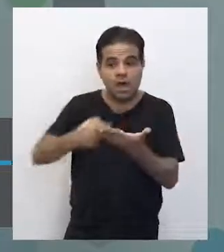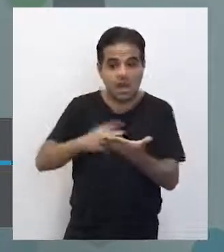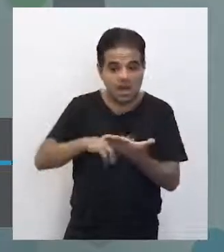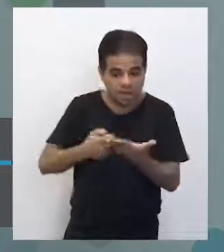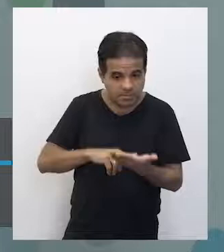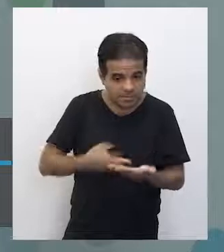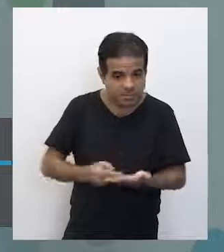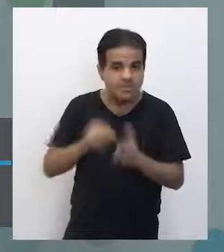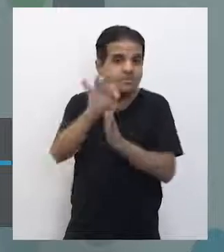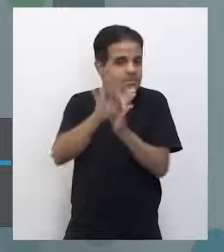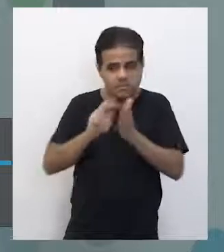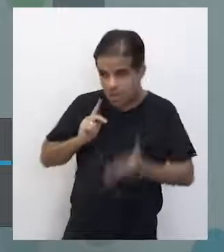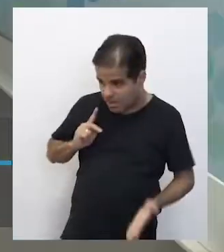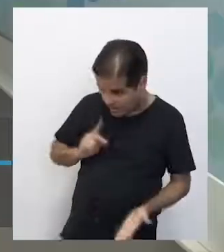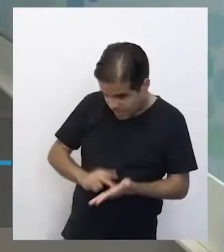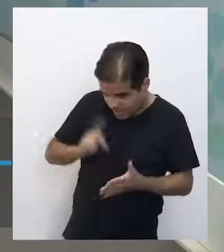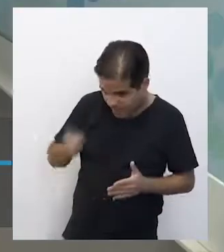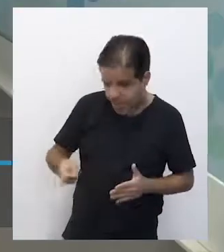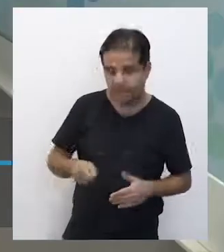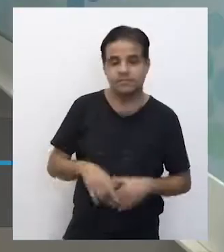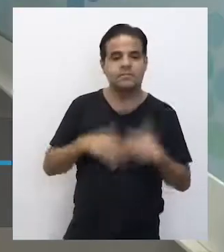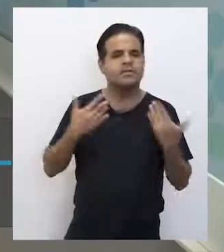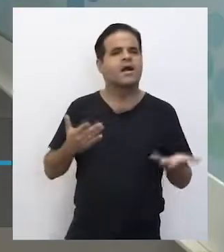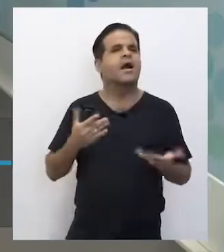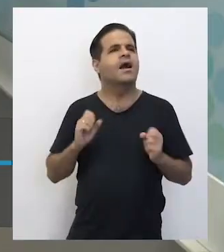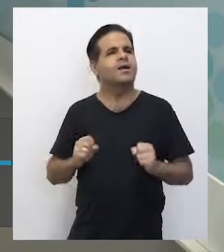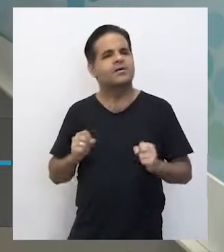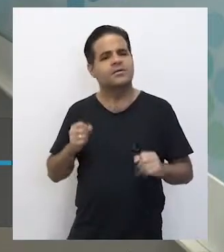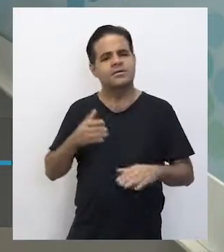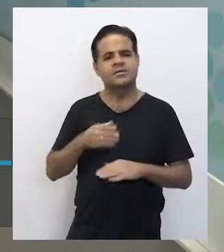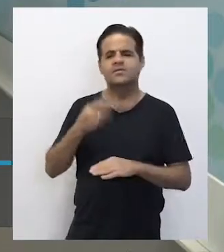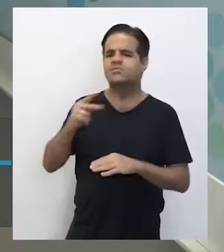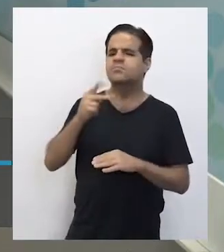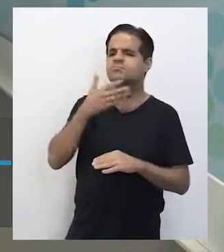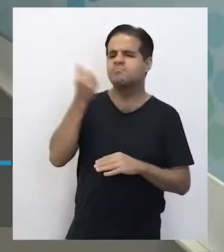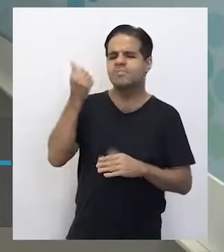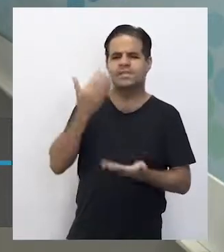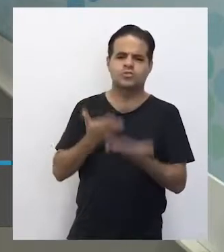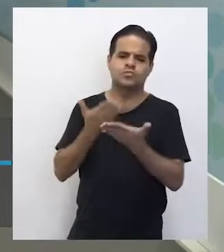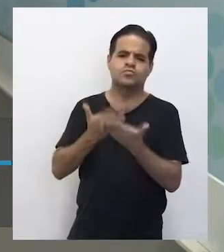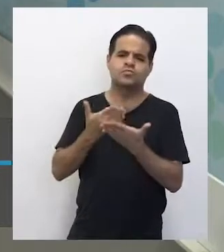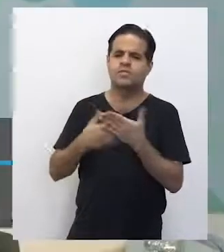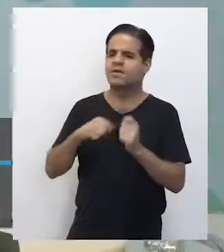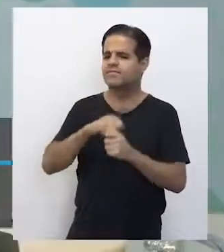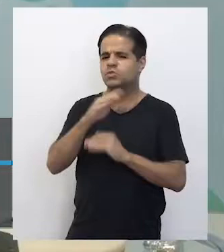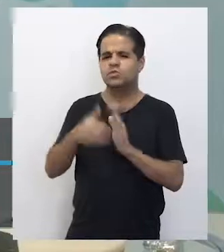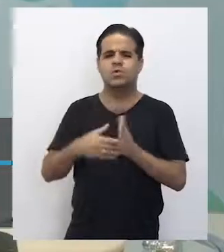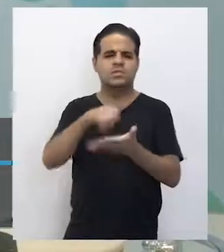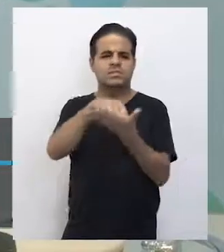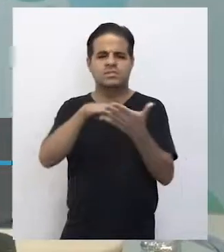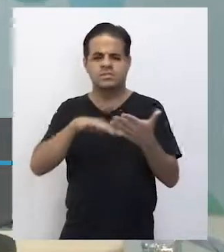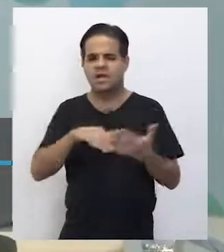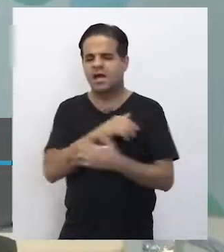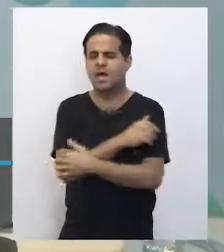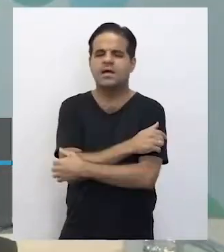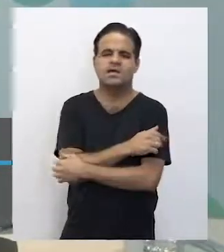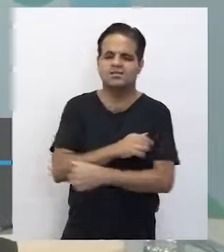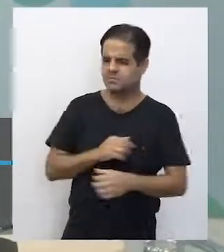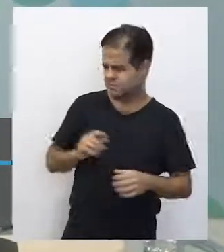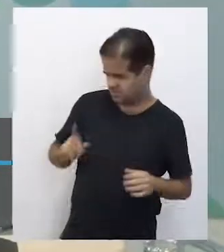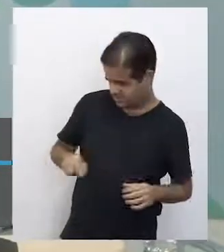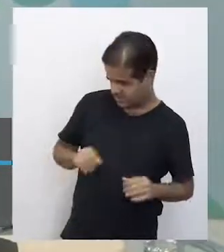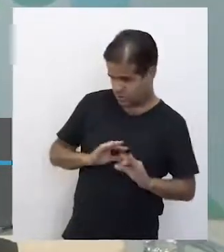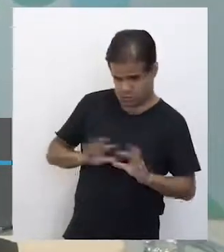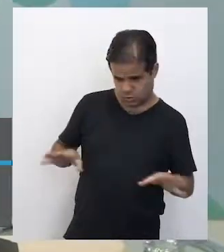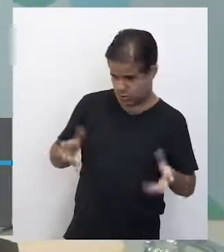interpretação, não é verdade, Ed? Estou mentindo? Tem aluno que fala assim, passar na sua matéria é muito fácil, é só estudar e fazer todas as atividades. Eu falei, então, é